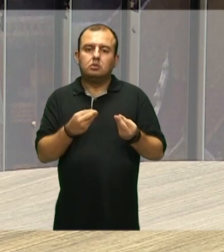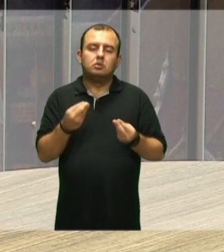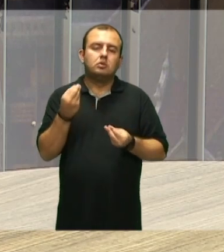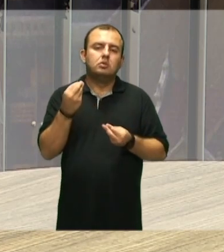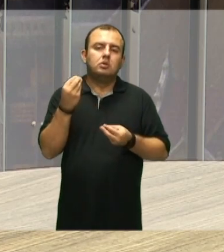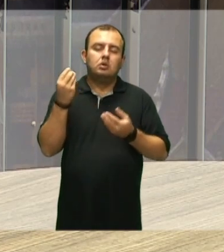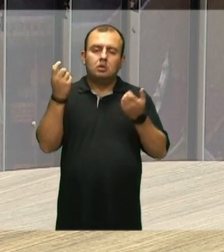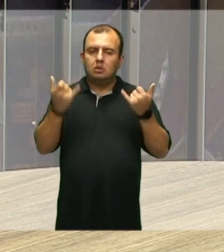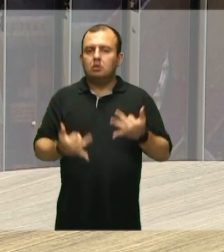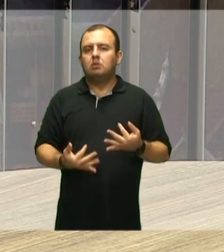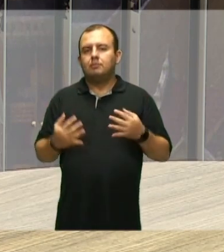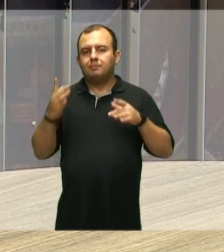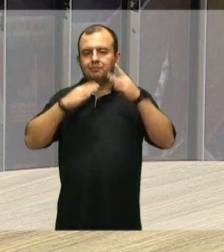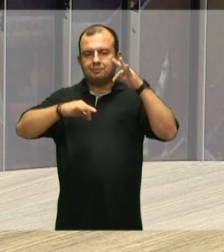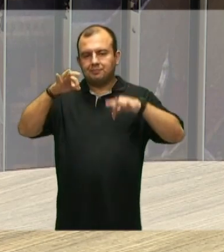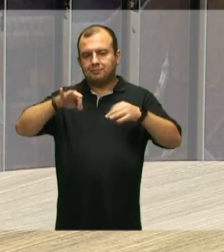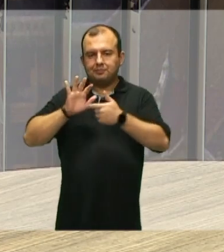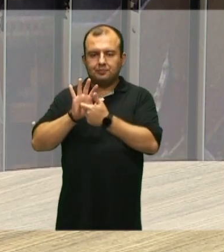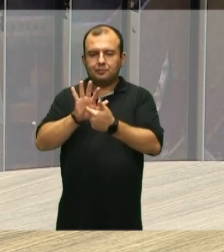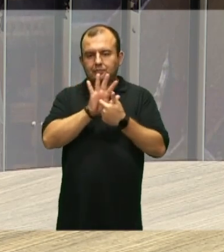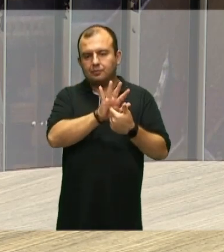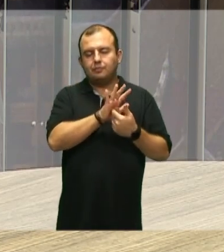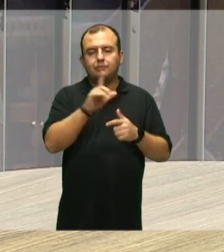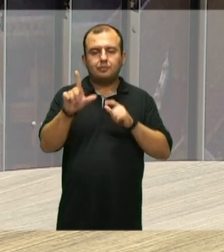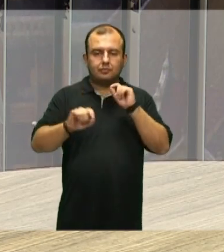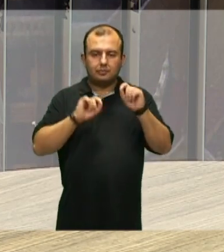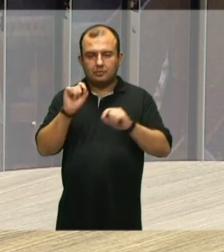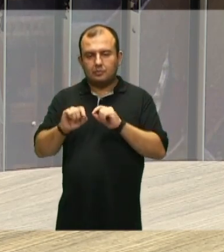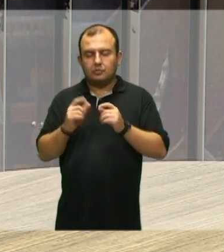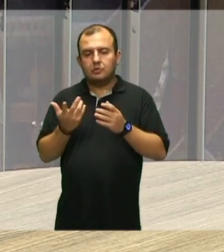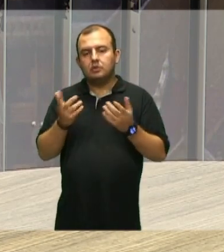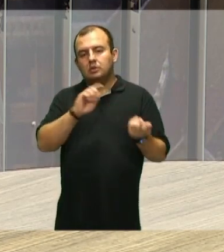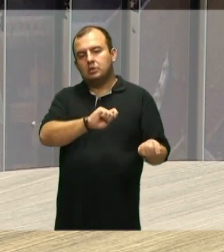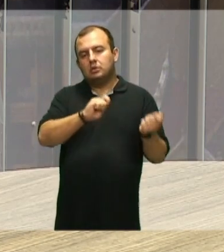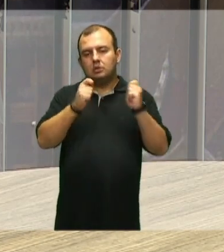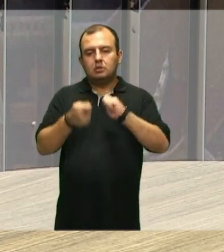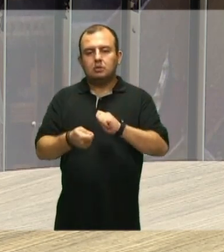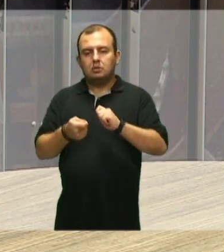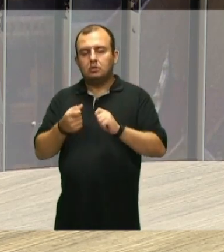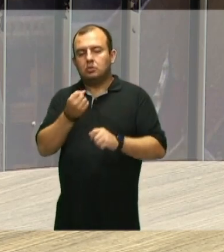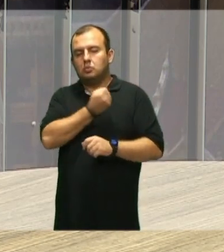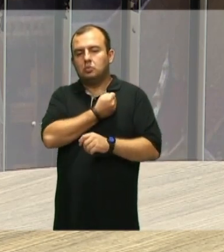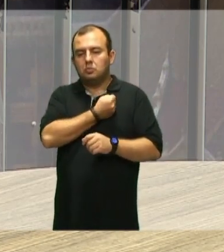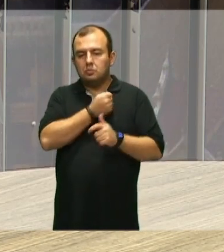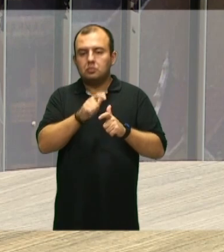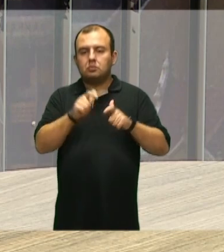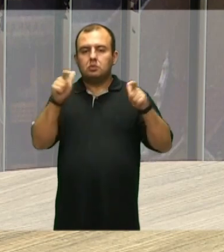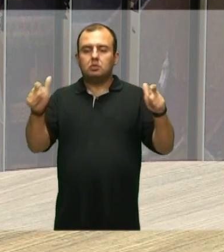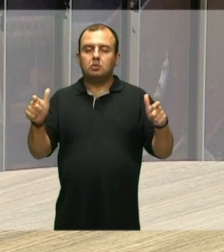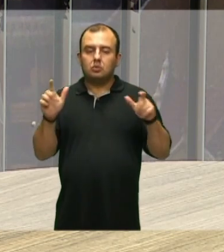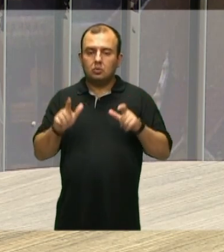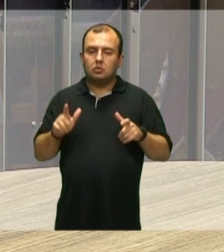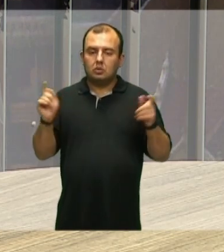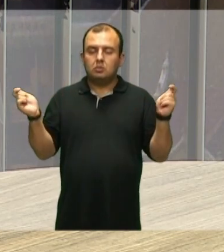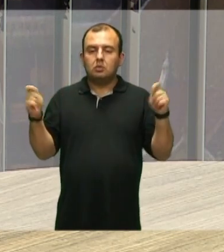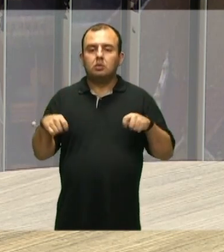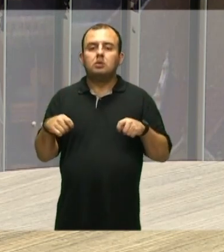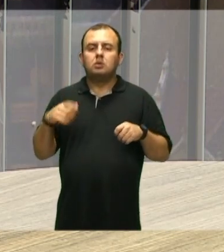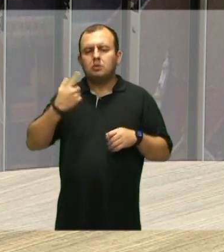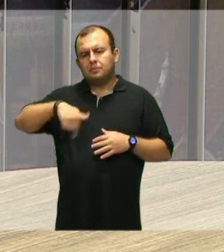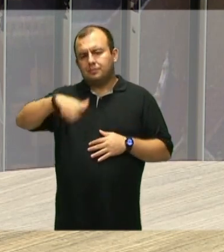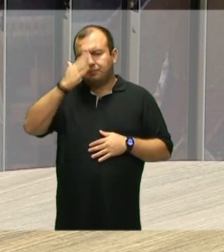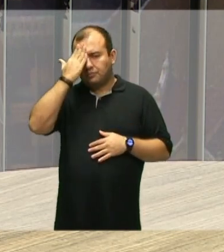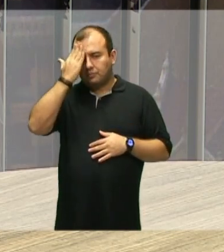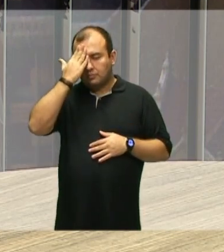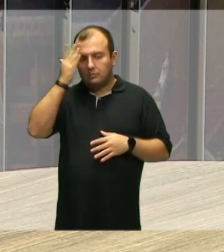formas, assim, os nossos espetáculos, a gente procura fazê-los de maneira a nos adaptarmos ao maior número de espaços possíveis, né? Porque a gente sabe que